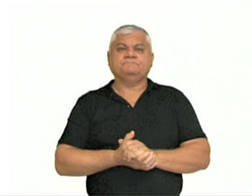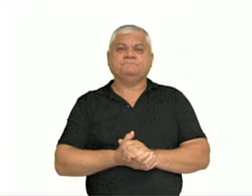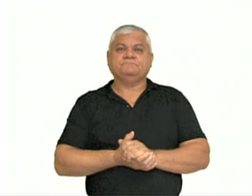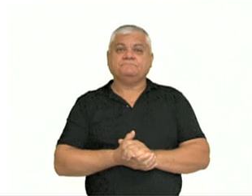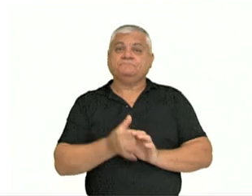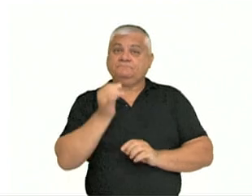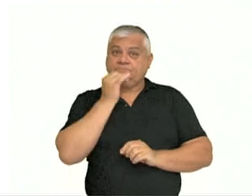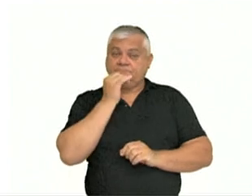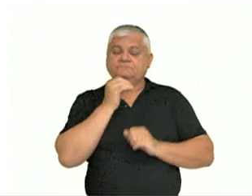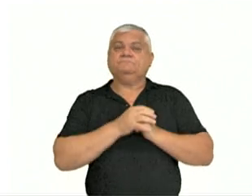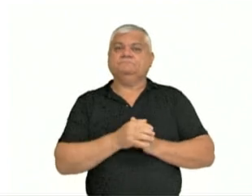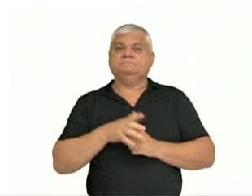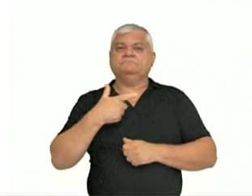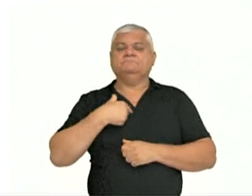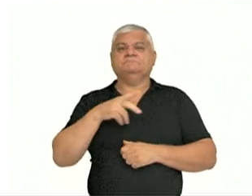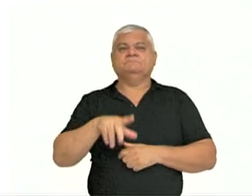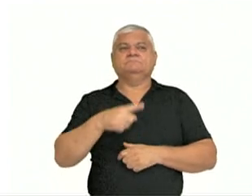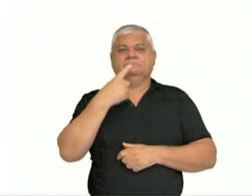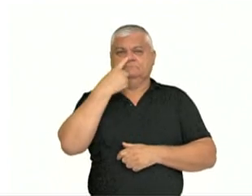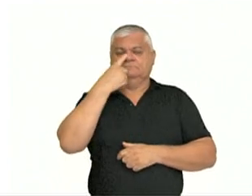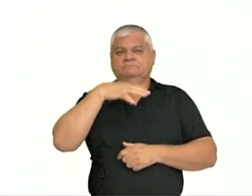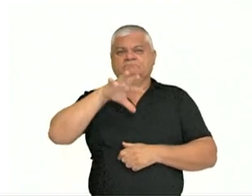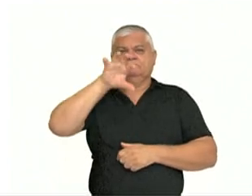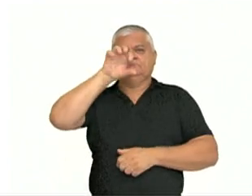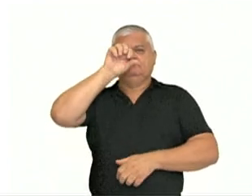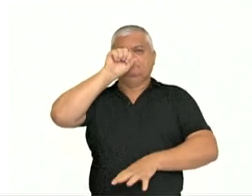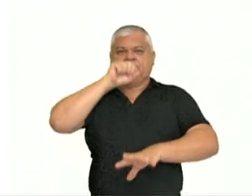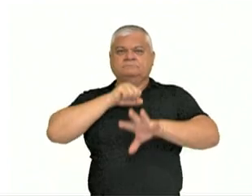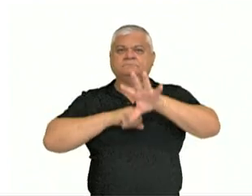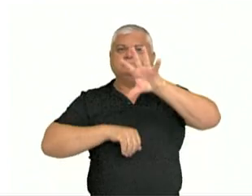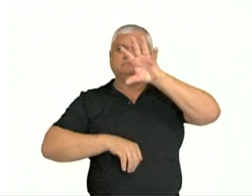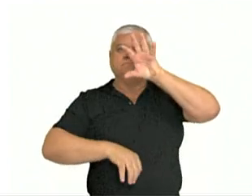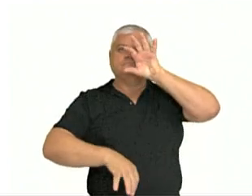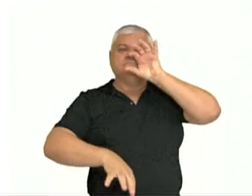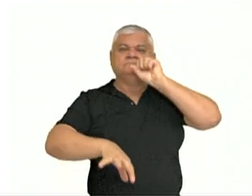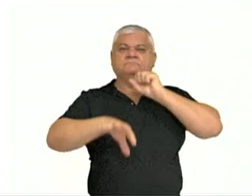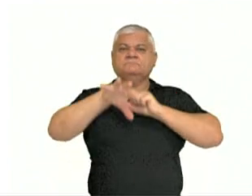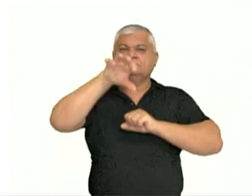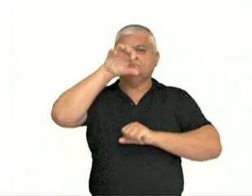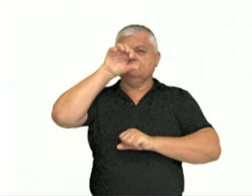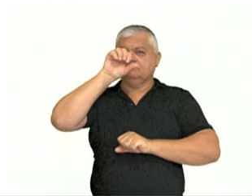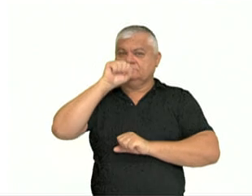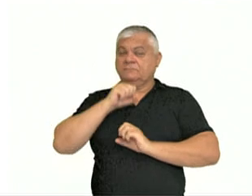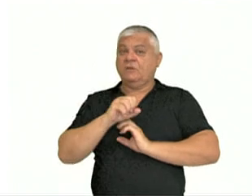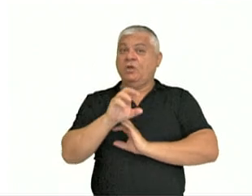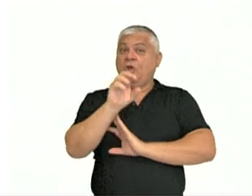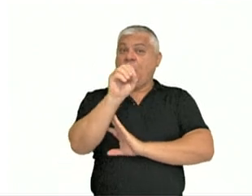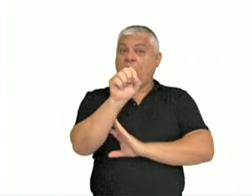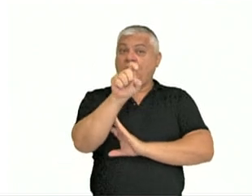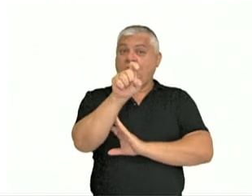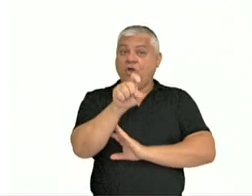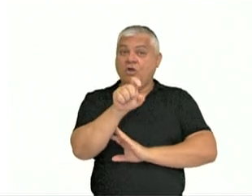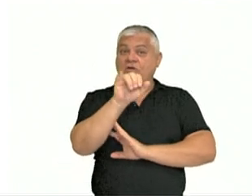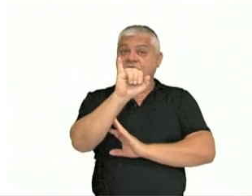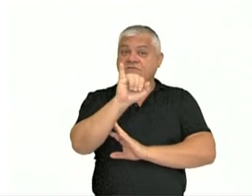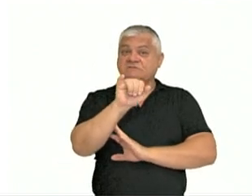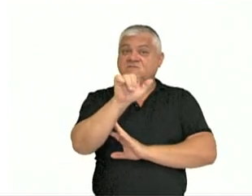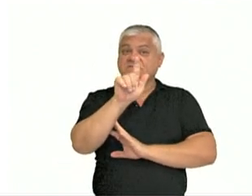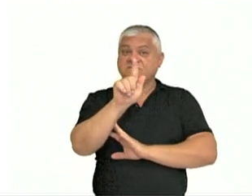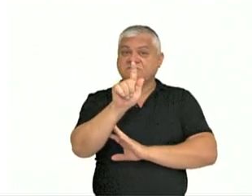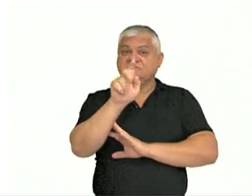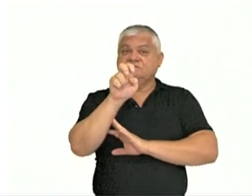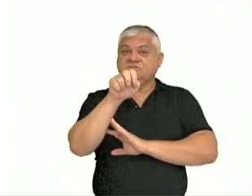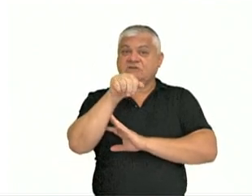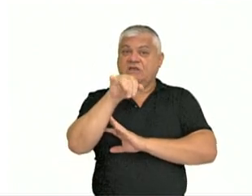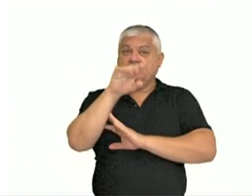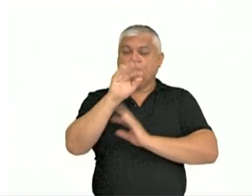Através da nossa respiração, nós absorvemos o gás O2, que é o gás oxigênio. Esse